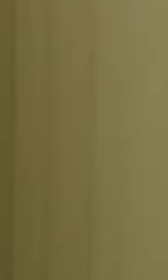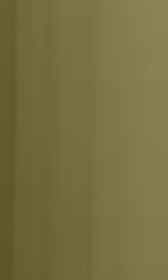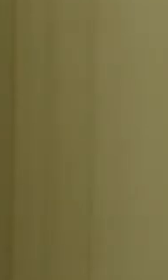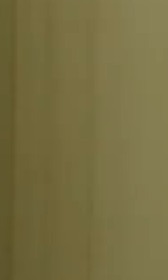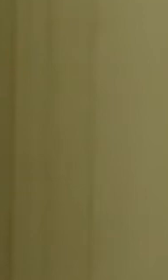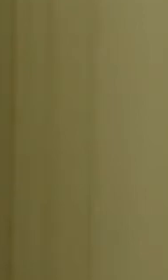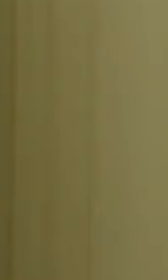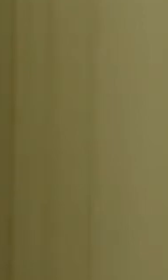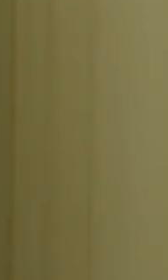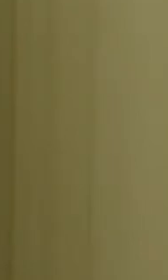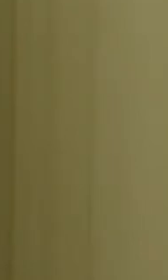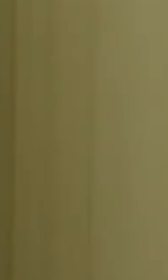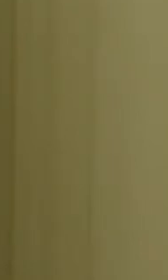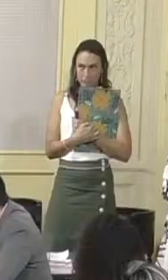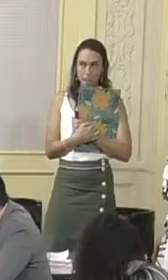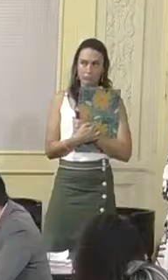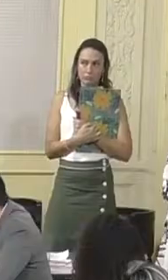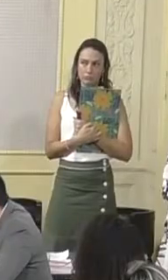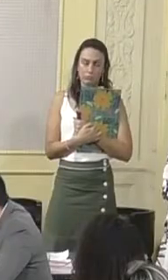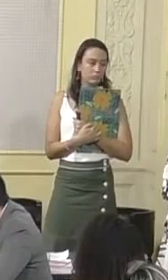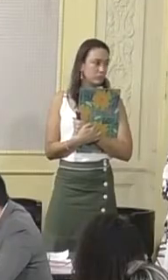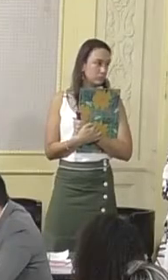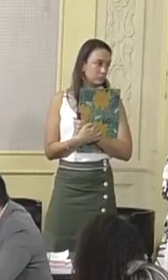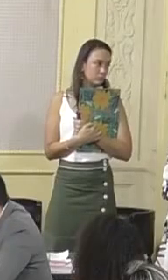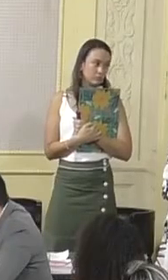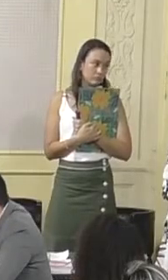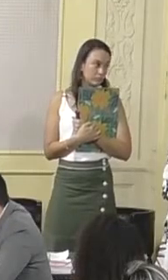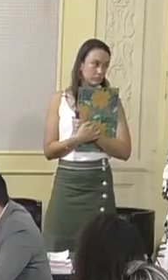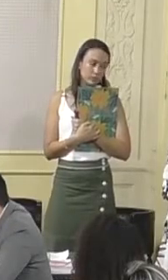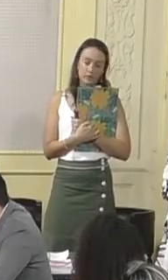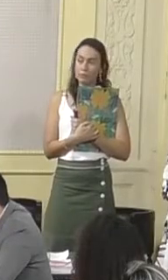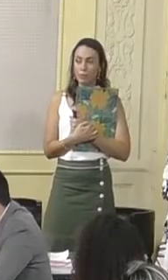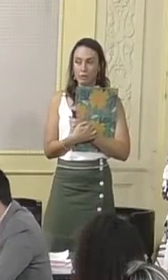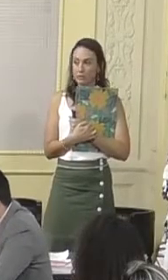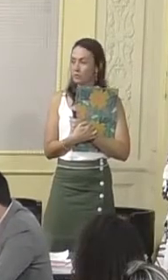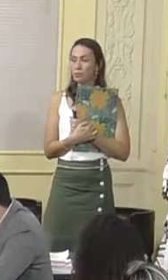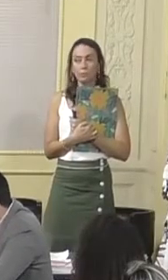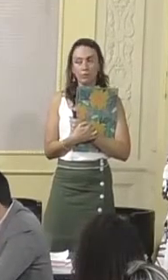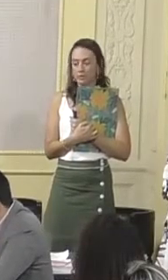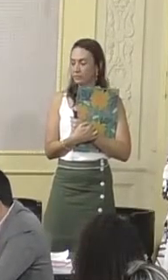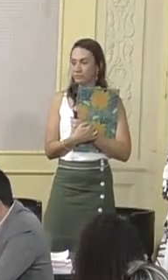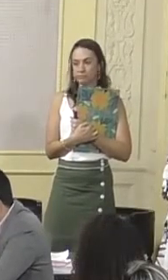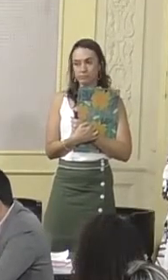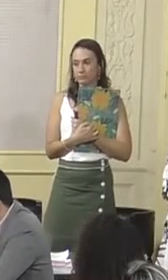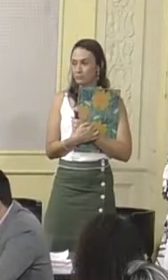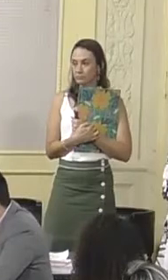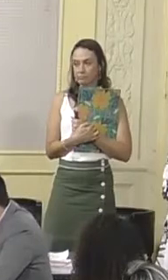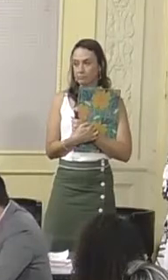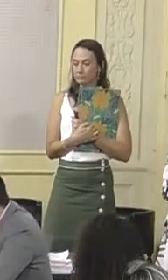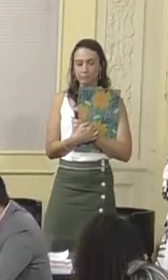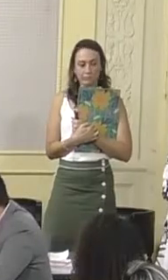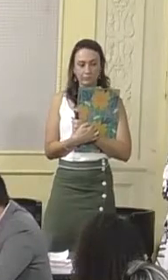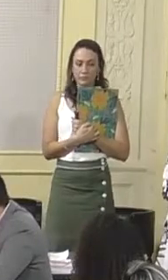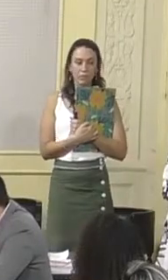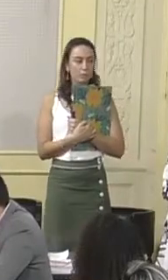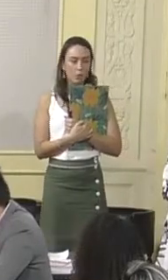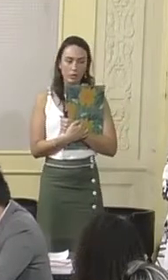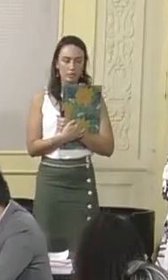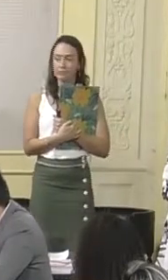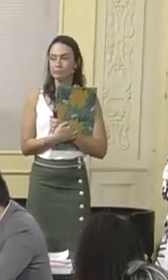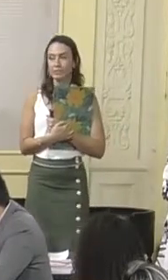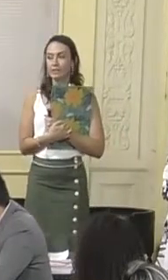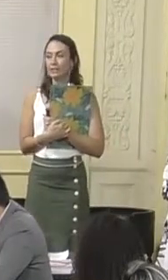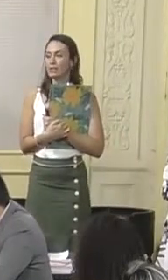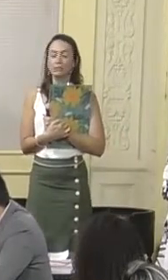encaminhar a cópia do processo junto do relatório de Vossa Excelência através de um pendrive